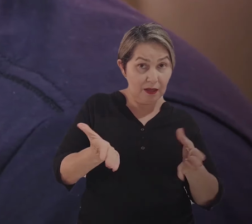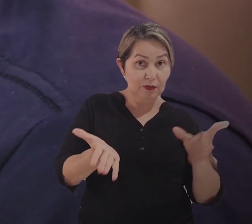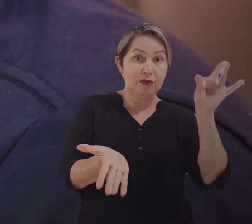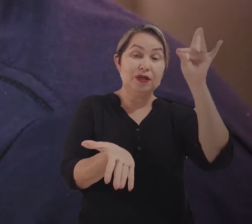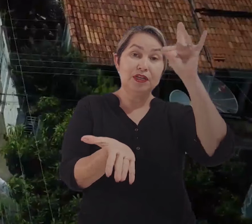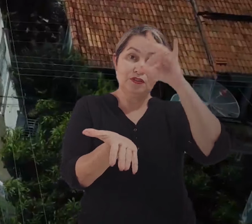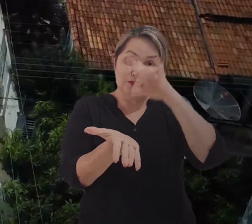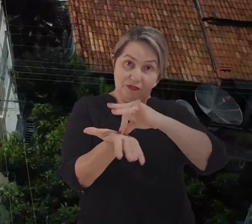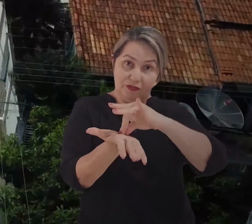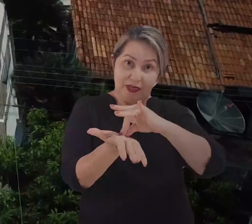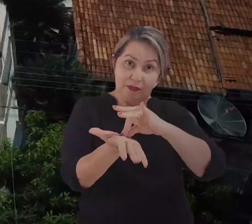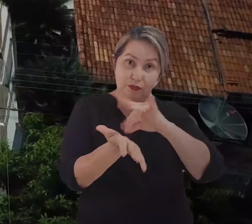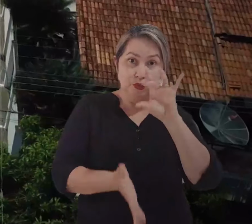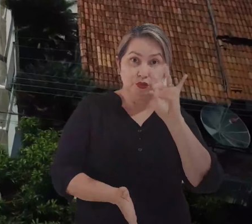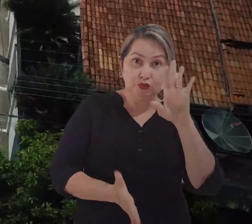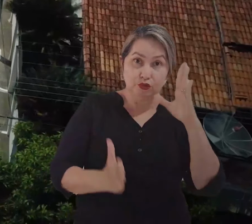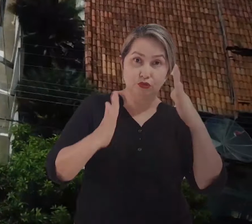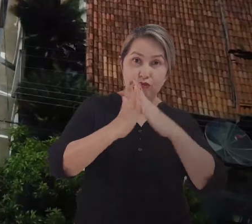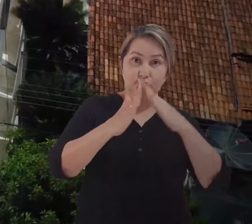Félix de Valoar.